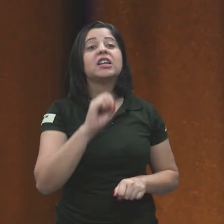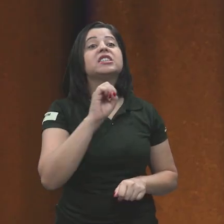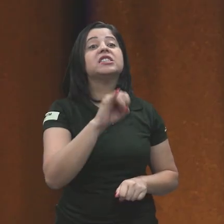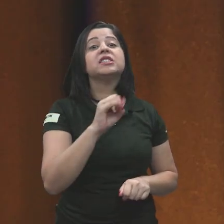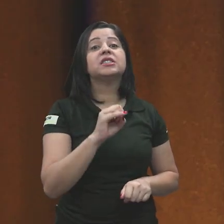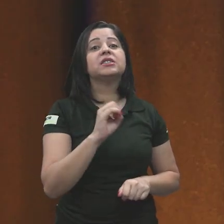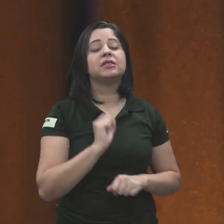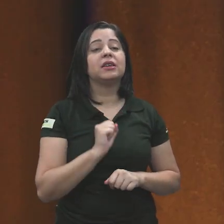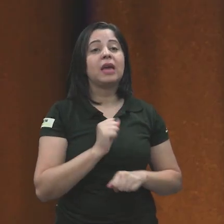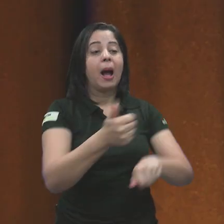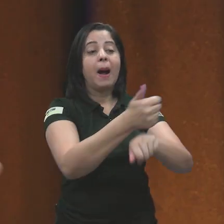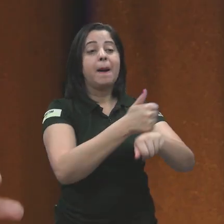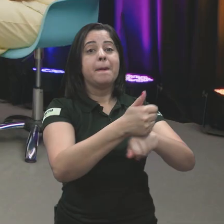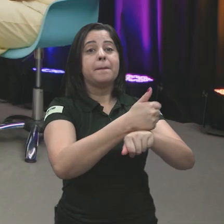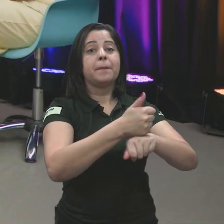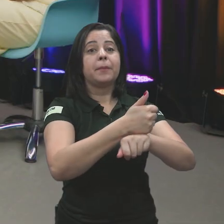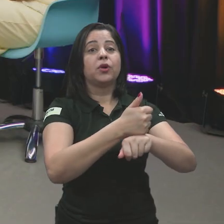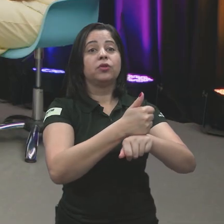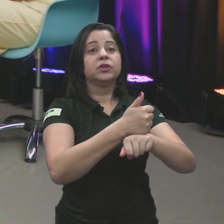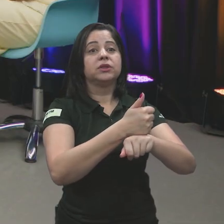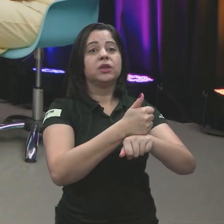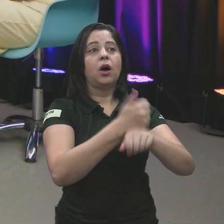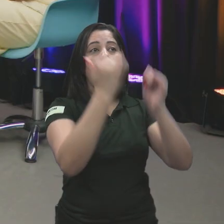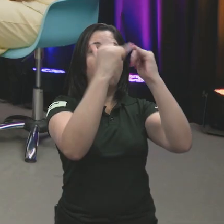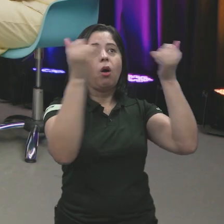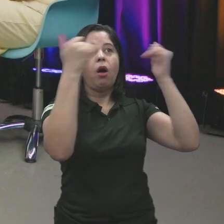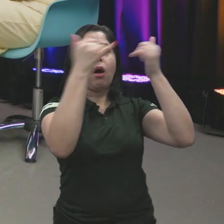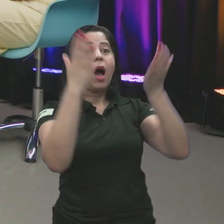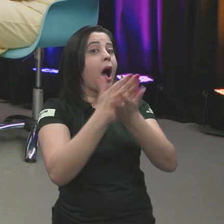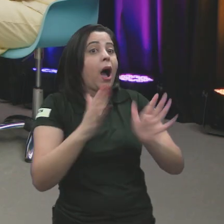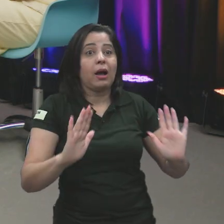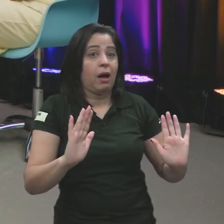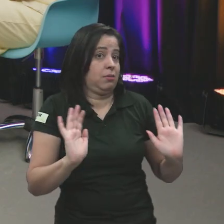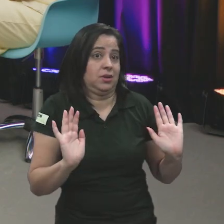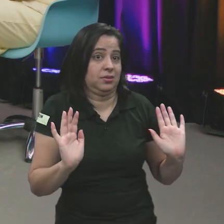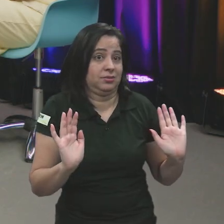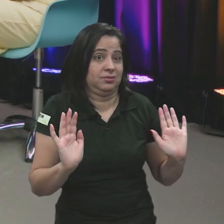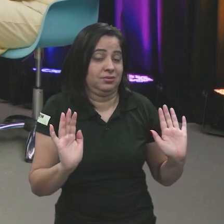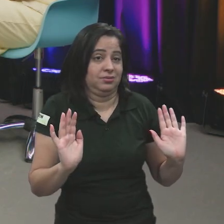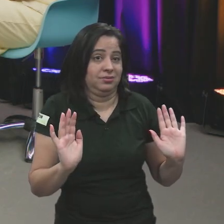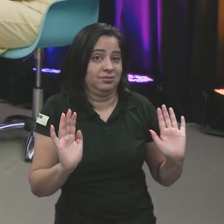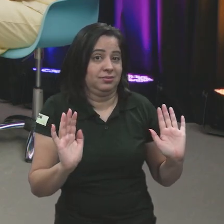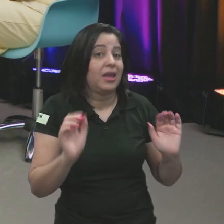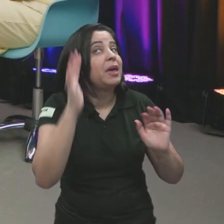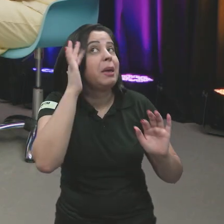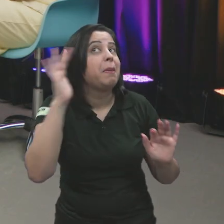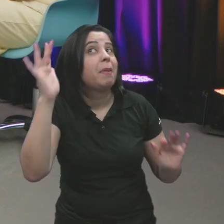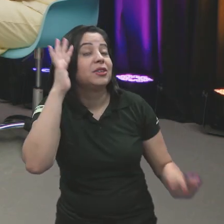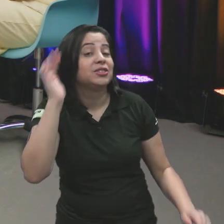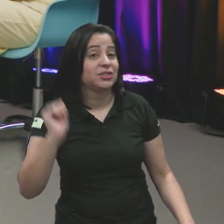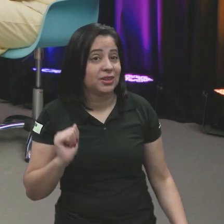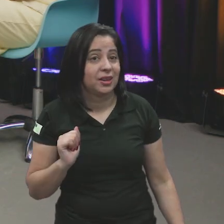acabar o pedreiro. Para valorizar, né? Imagina se acabar o eletricista. Porque são profissões que acabam